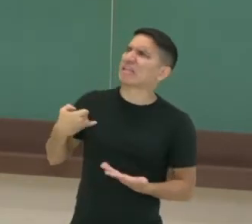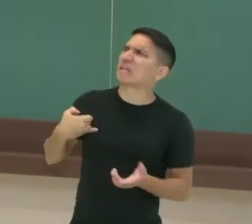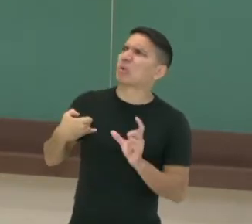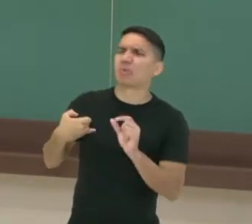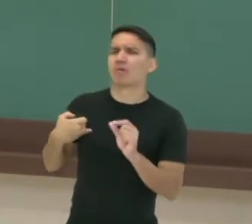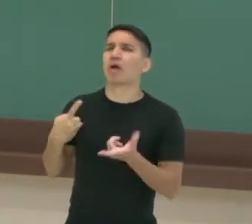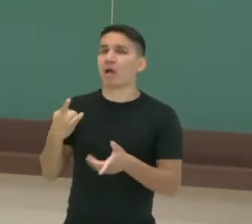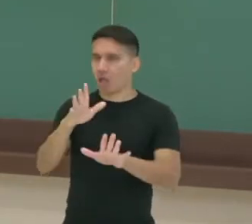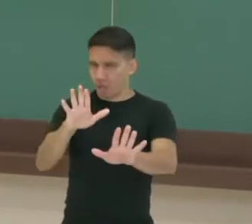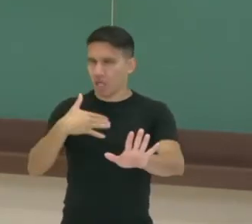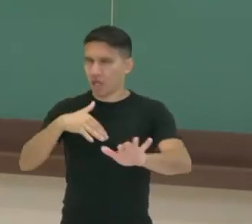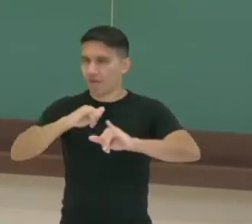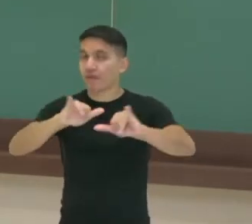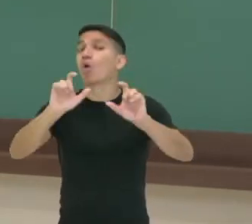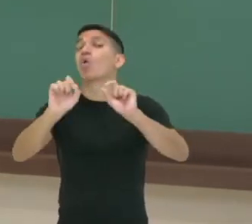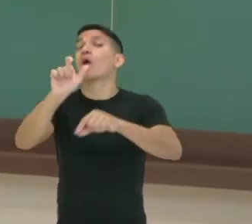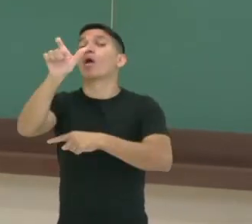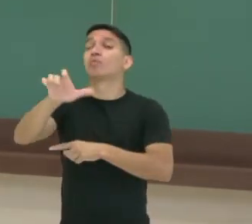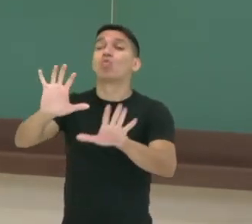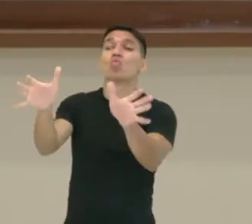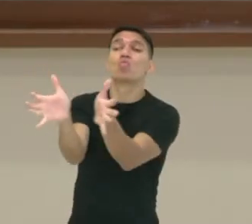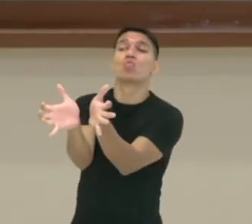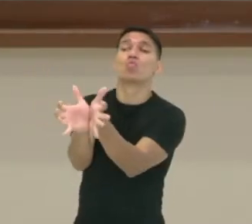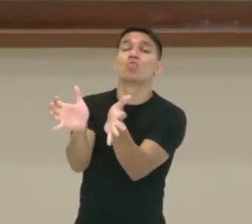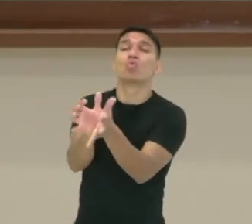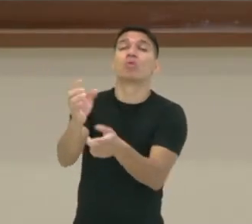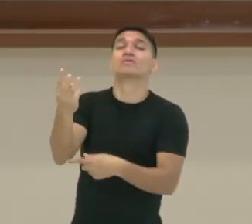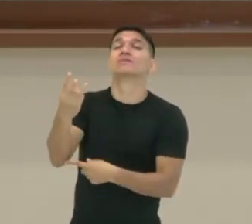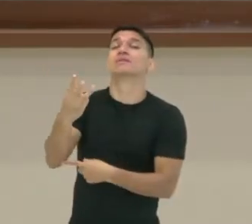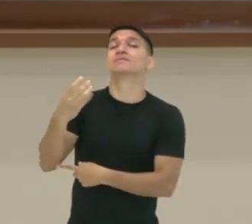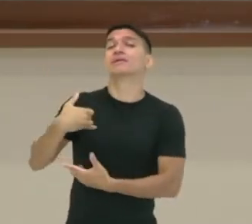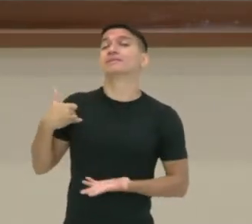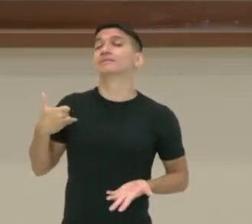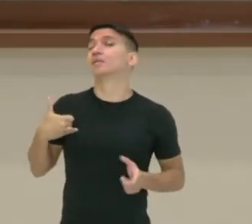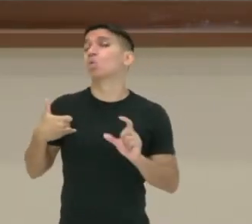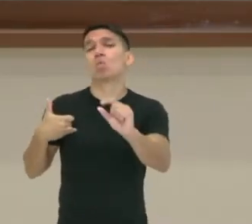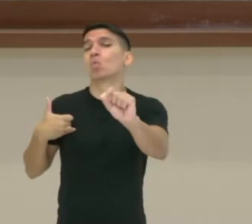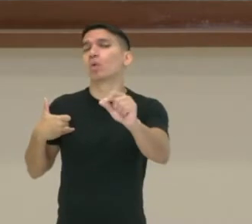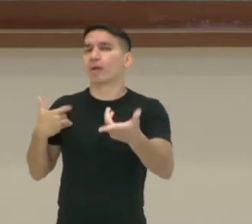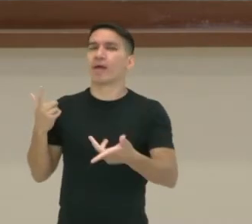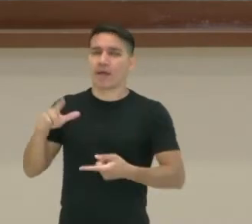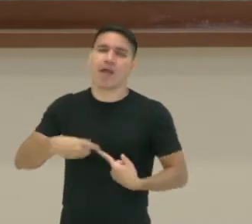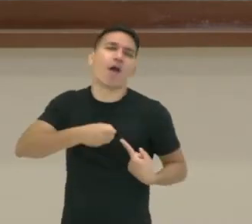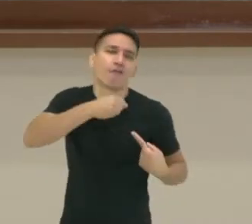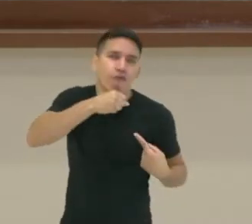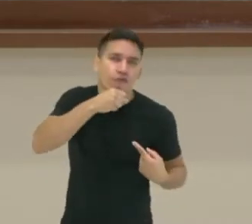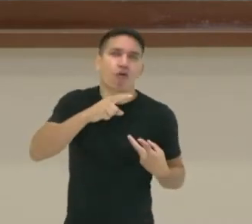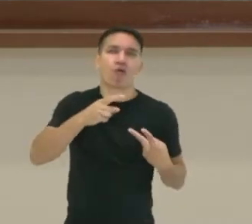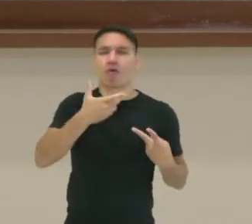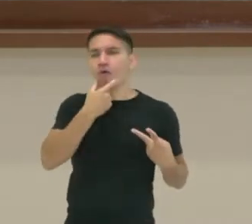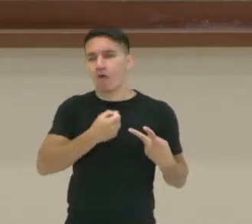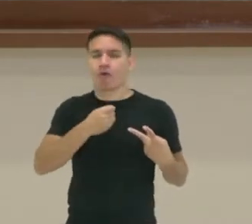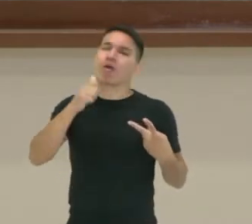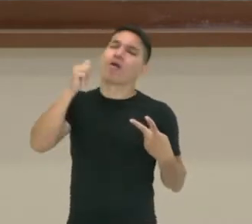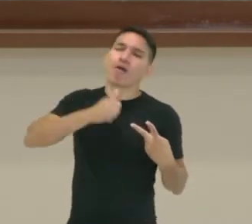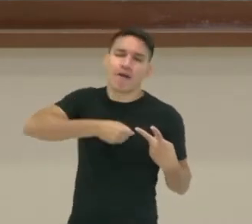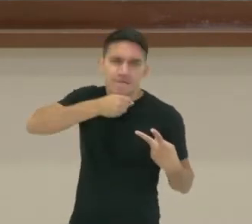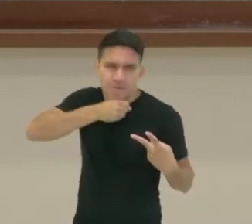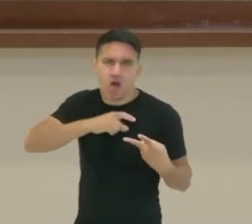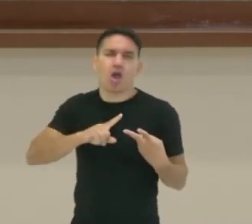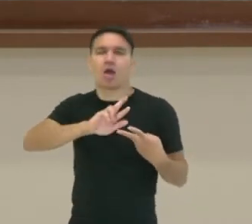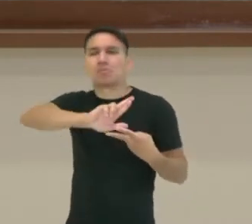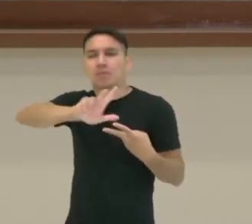vou contar. Quem é o pessoal da terceira idade? É o nosso vovô, é a nossa vovó. Então, são